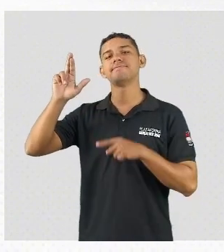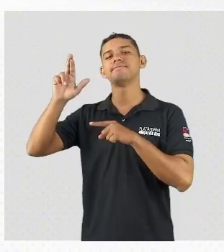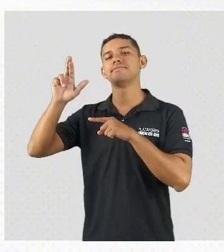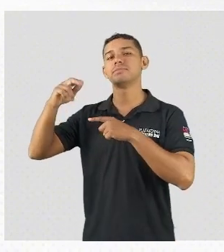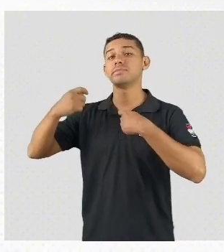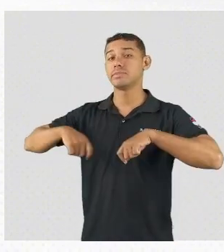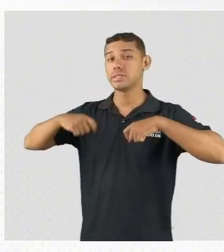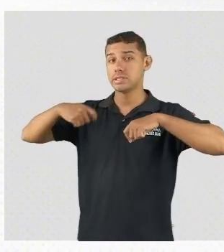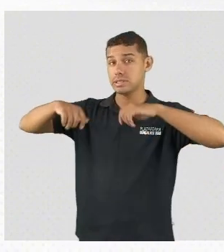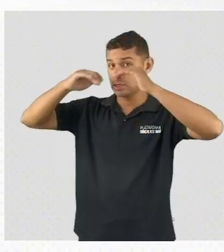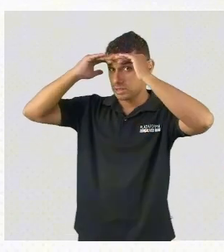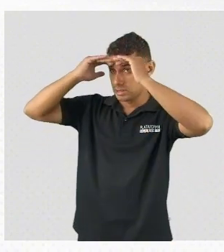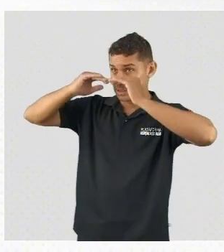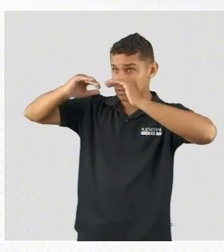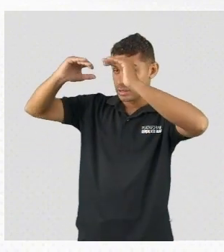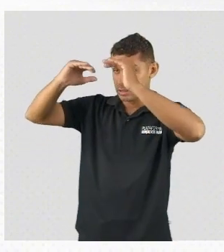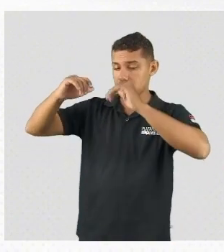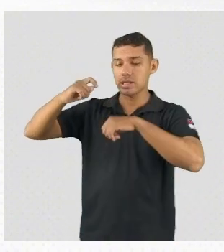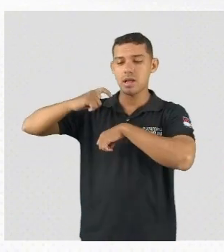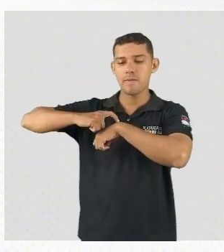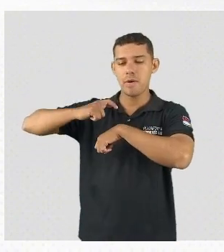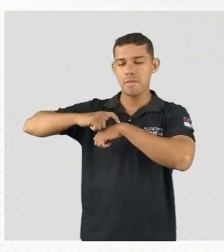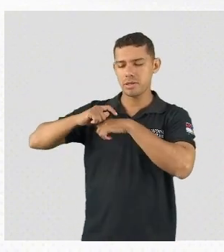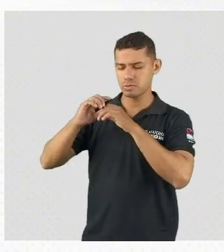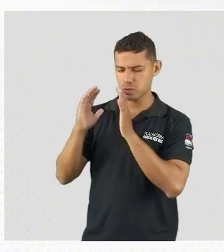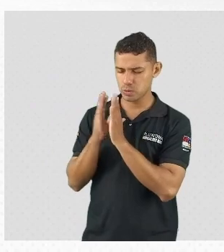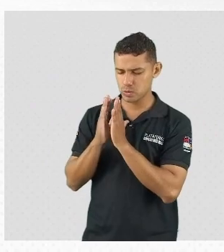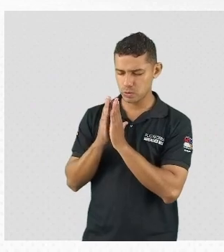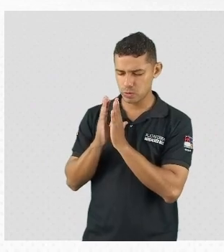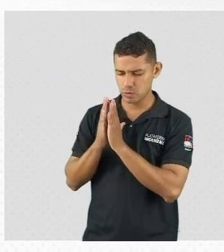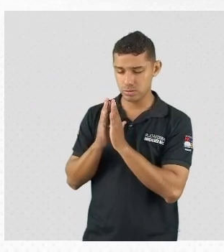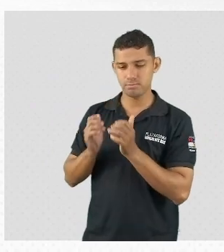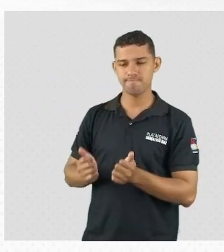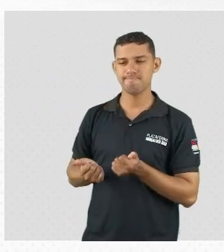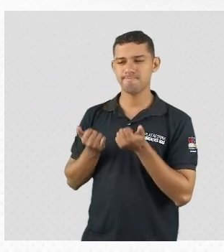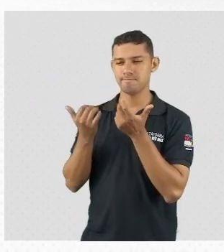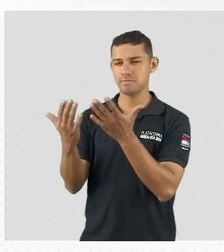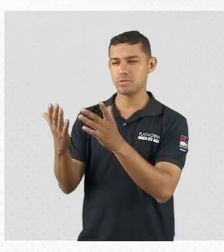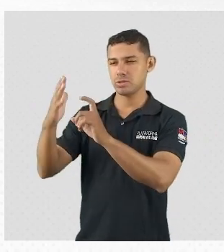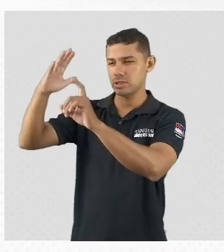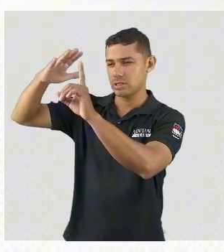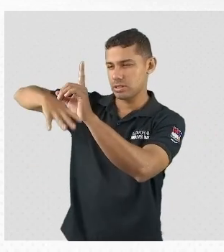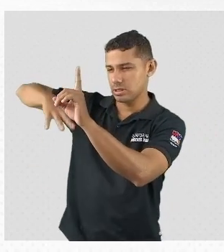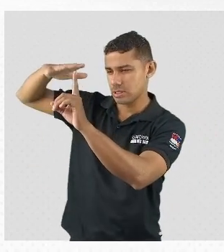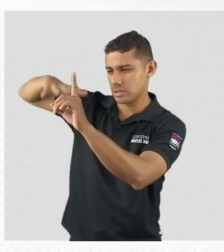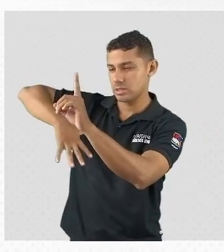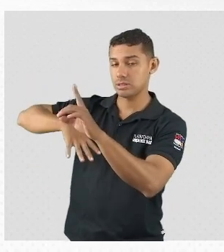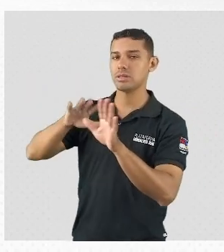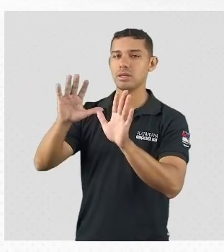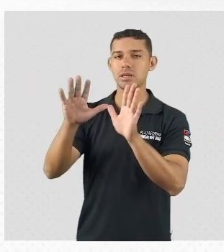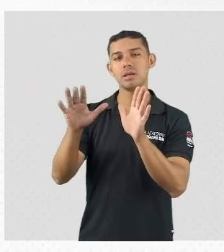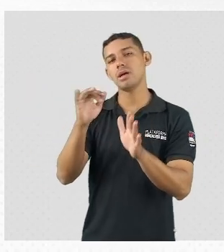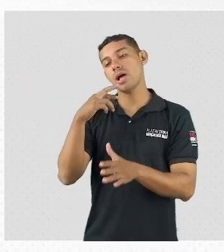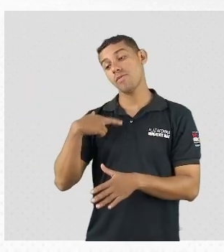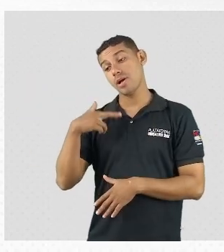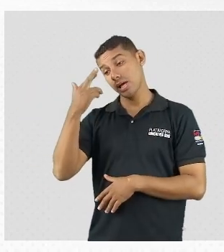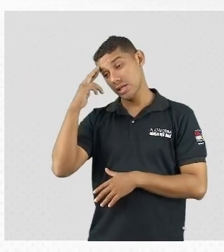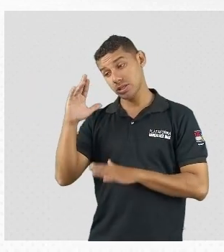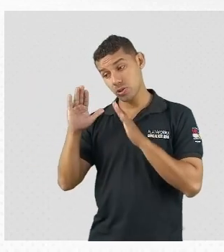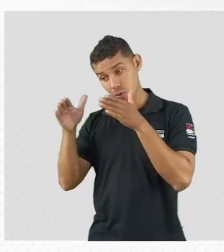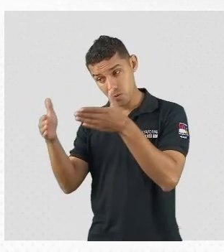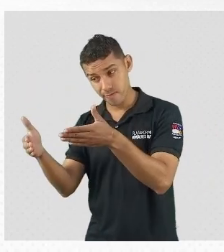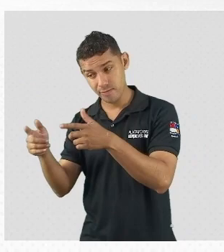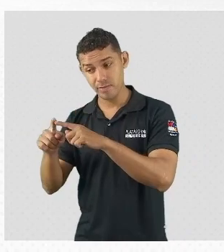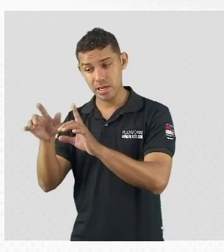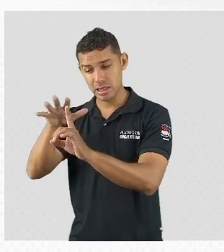eles precisavam ter esse momento, né, em que eles oferecessem aos deuses. Aqui a gente está falando especificamente de uma religião, mas no